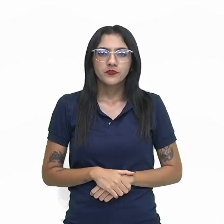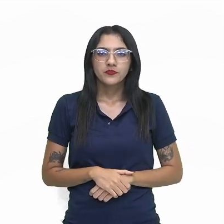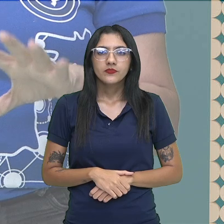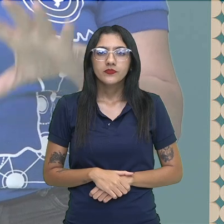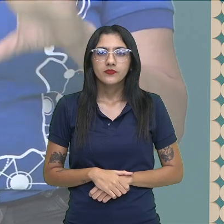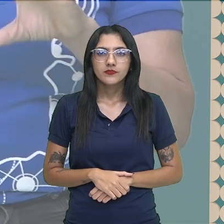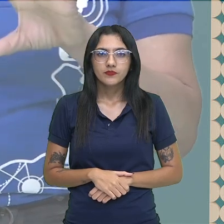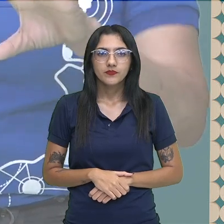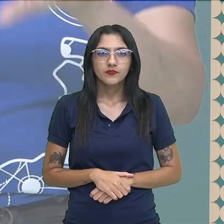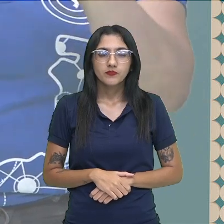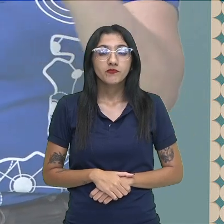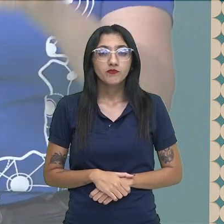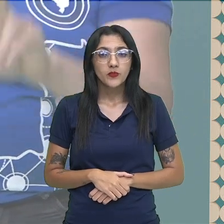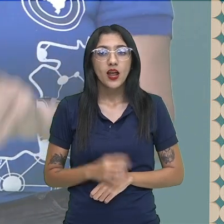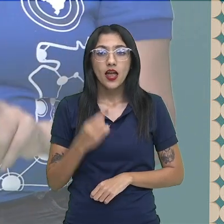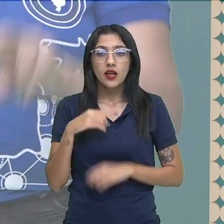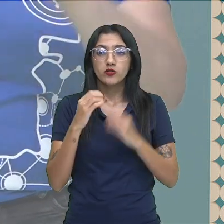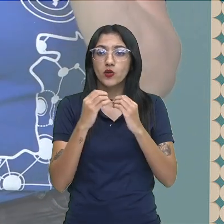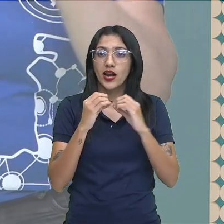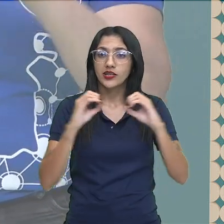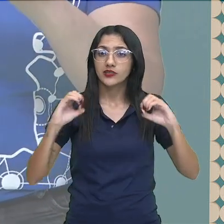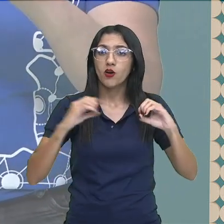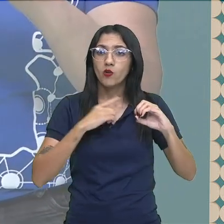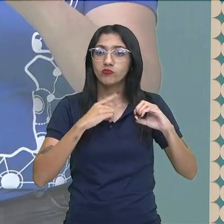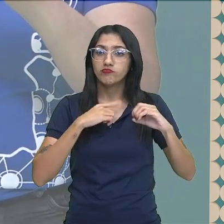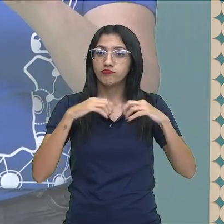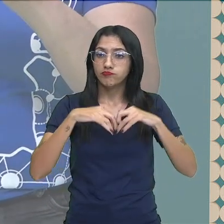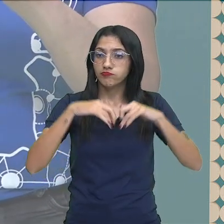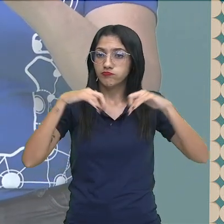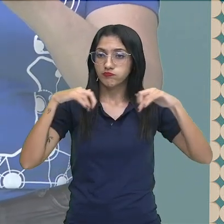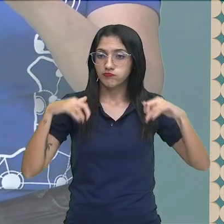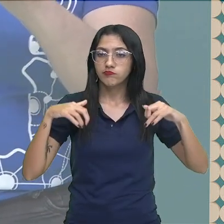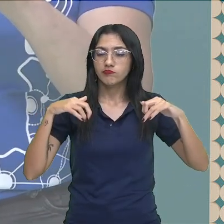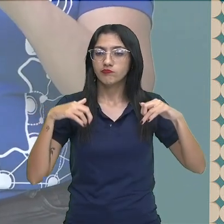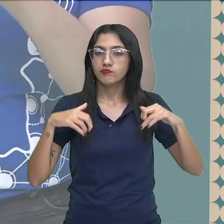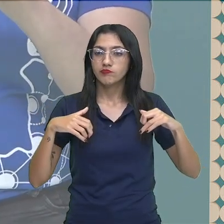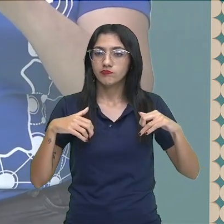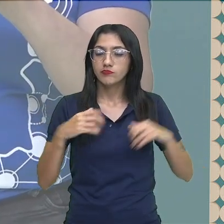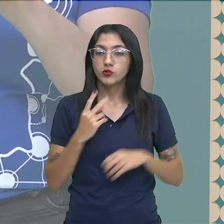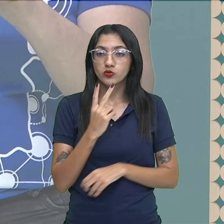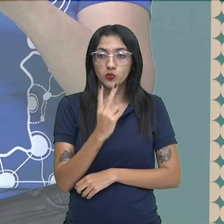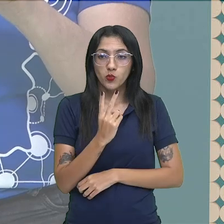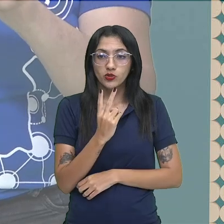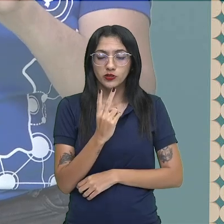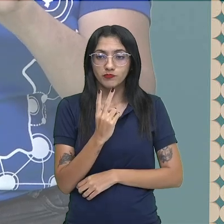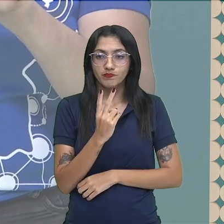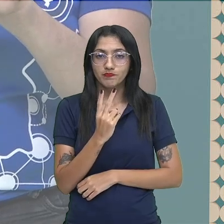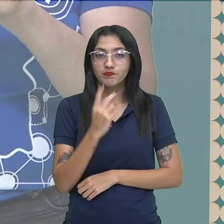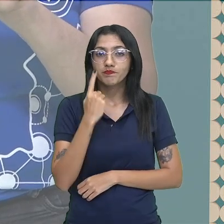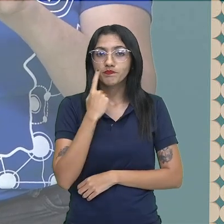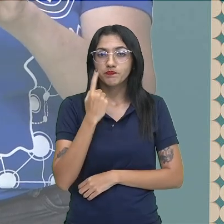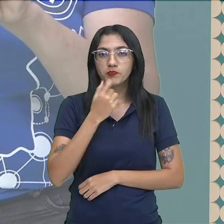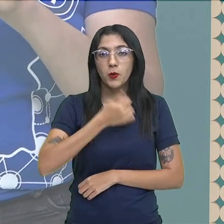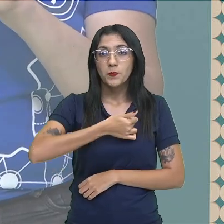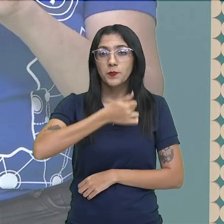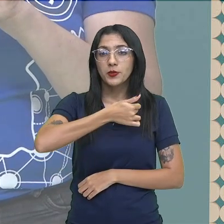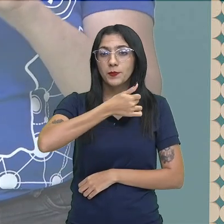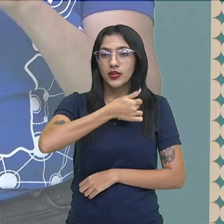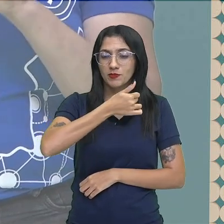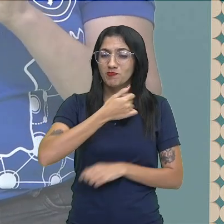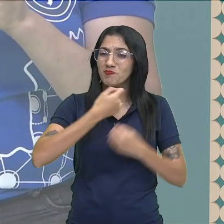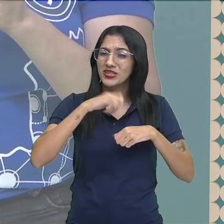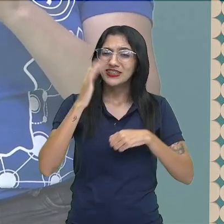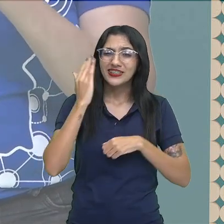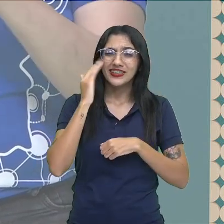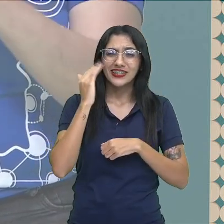subordinada, ela é dividida em duas. Agora, vamos prestar atenção. Primeiro, temos de